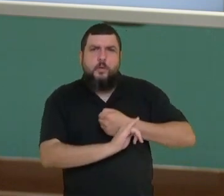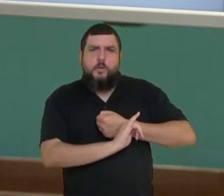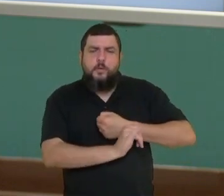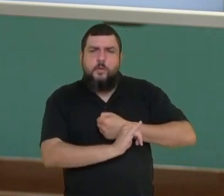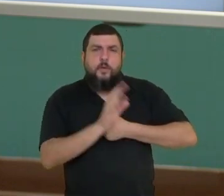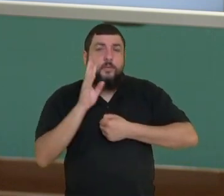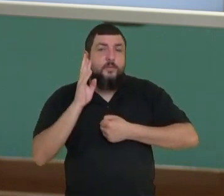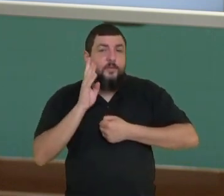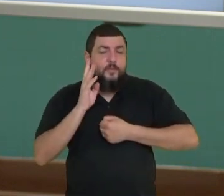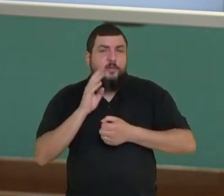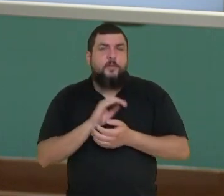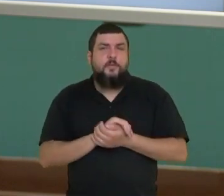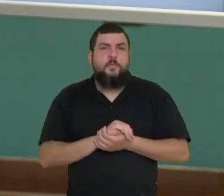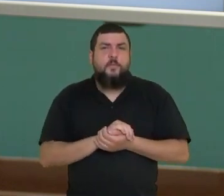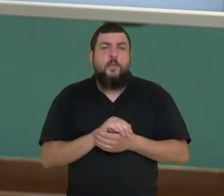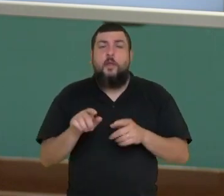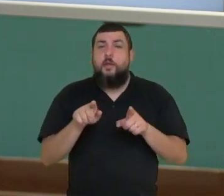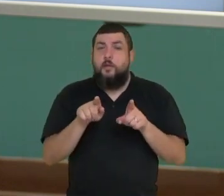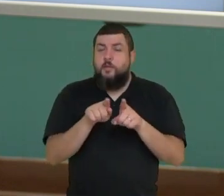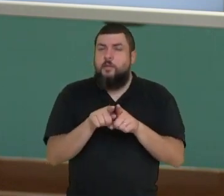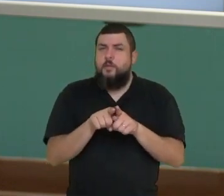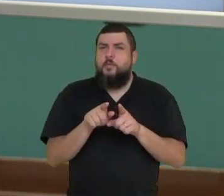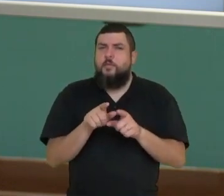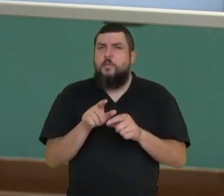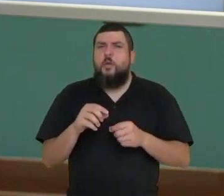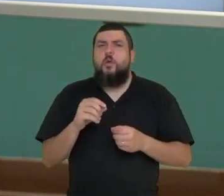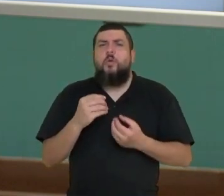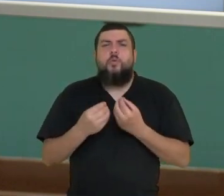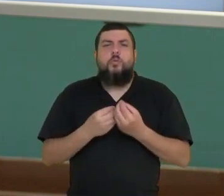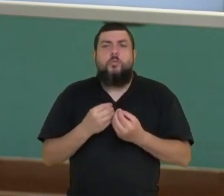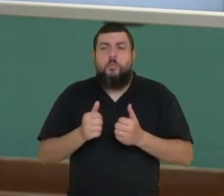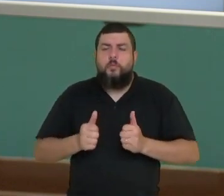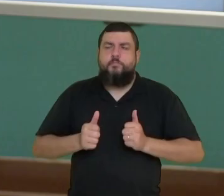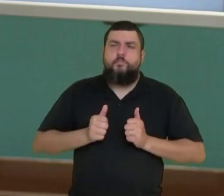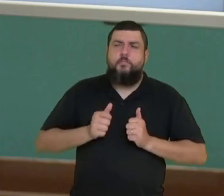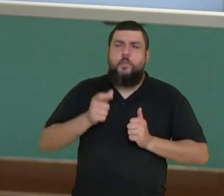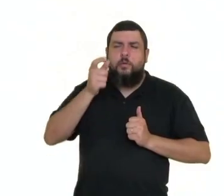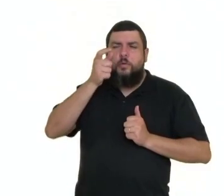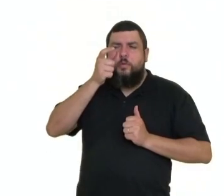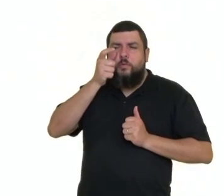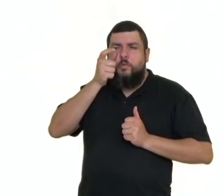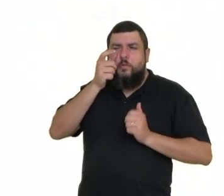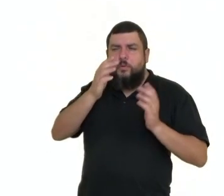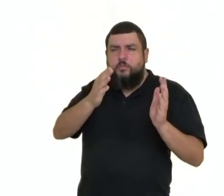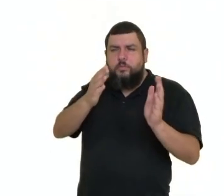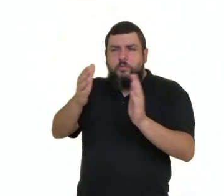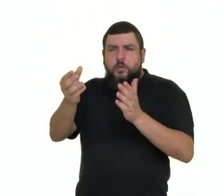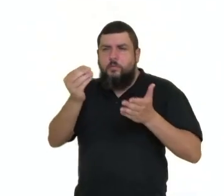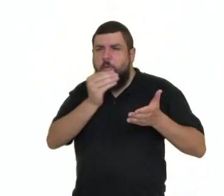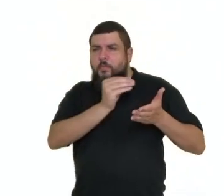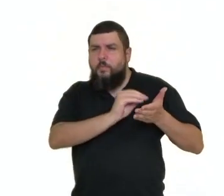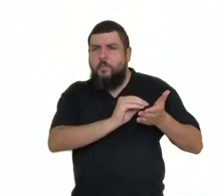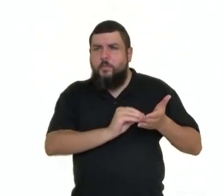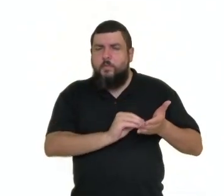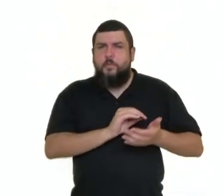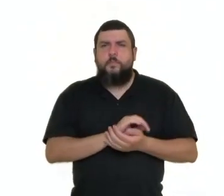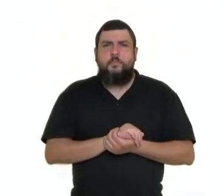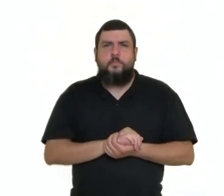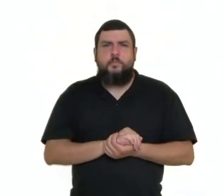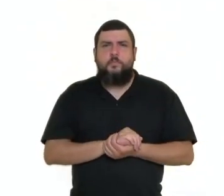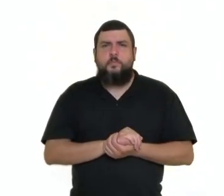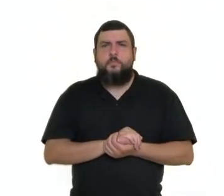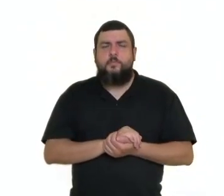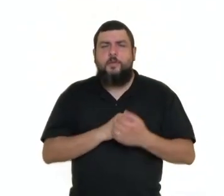e são narrados de forma literária e pessoal. O texto narrativo, que parte de algo simples do